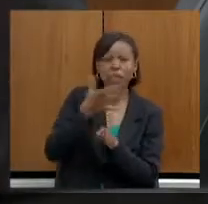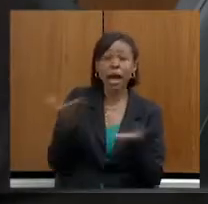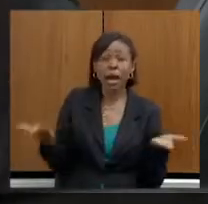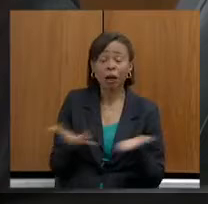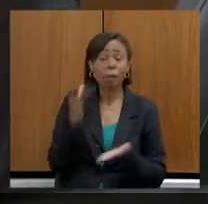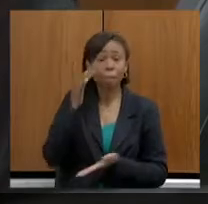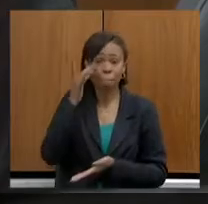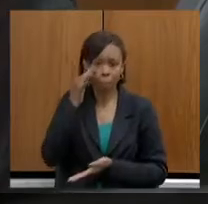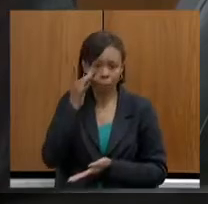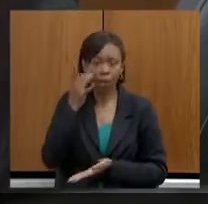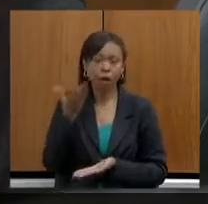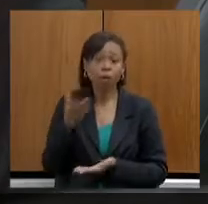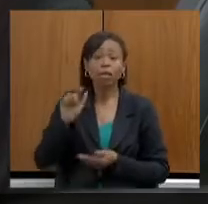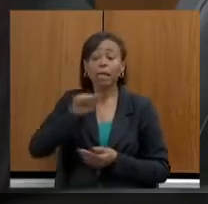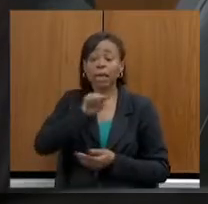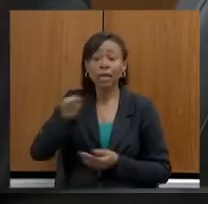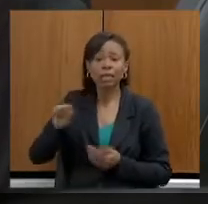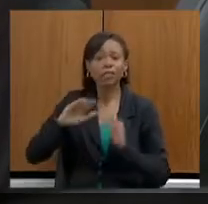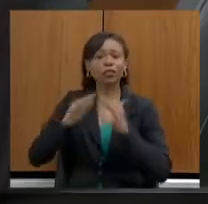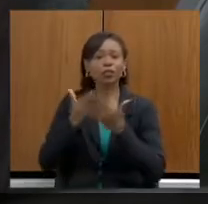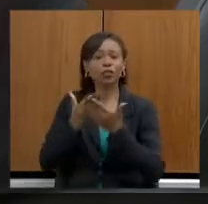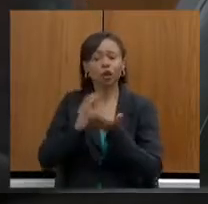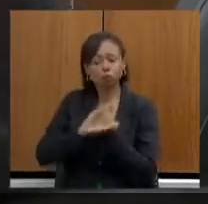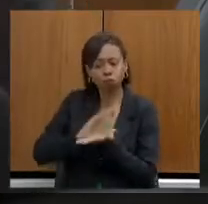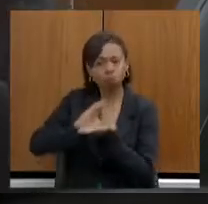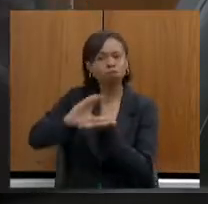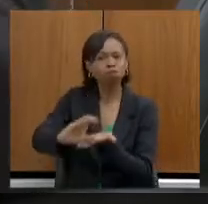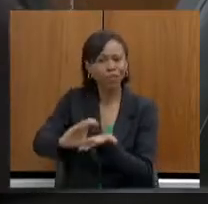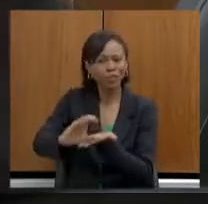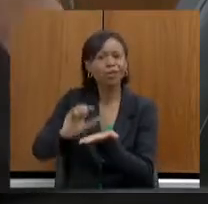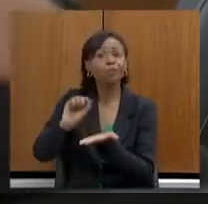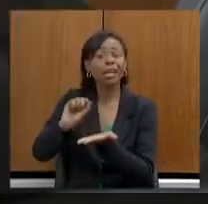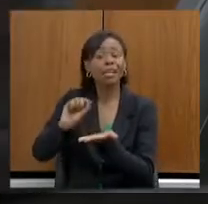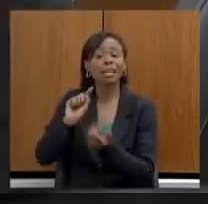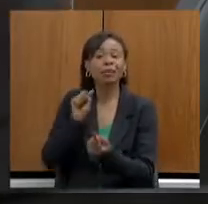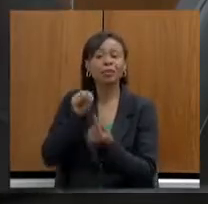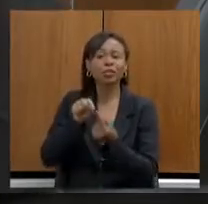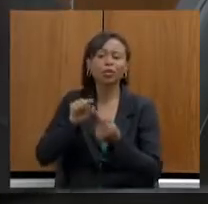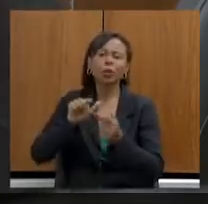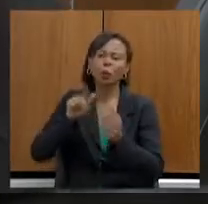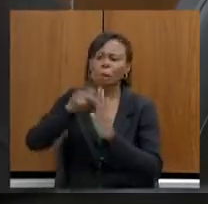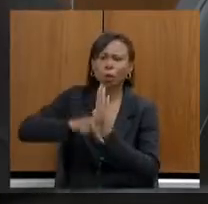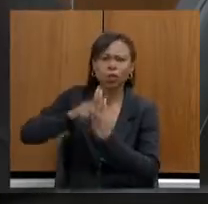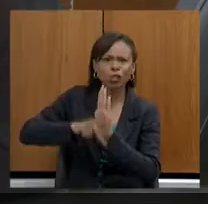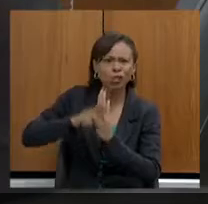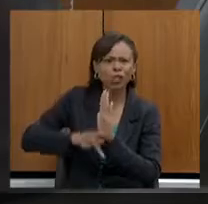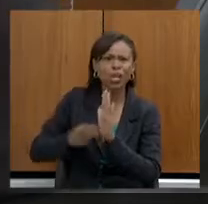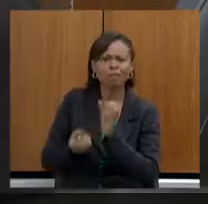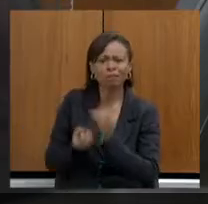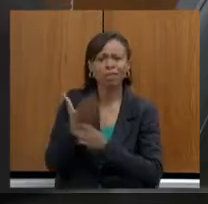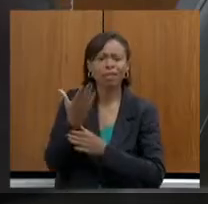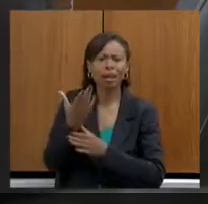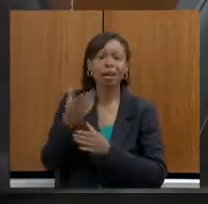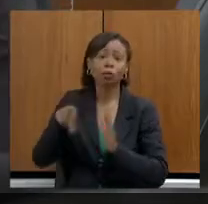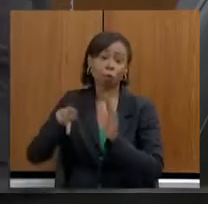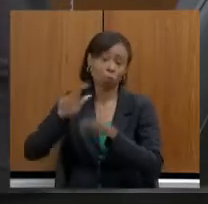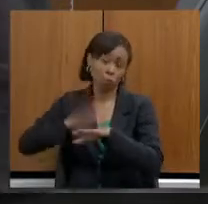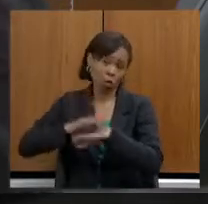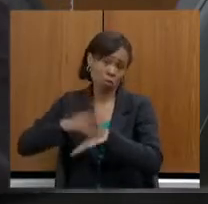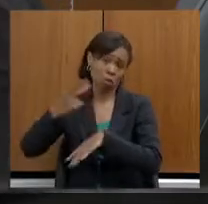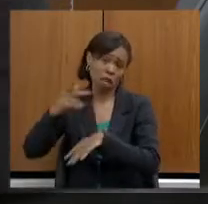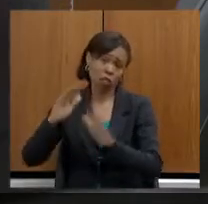agora presenciais e essas escolas estão recebendo recursos para realizar muitos projetos que são escolhidos pela própria escola e